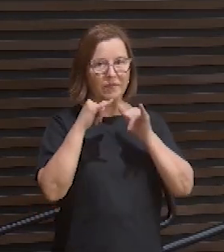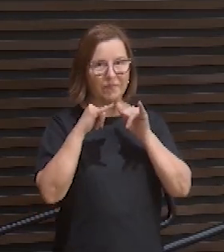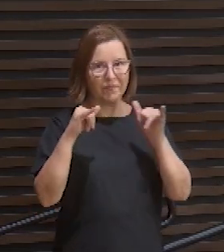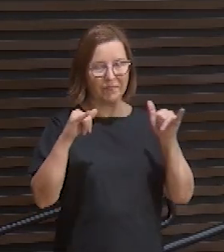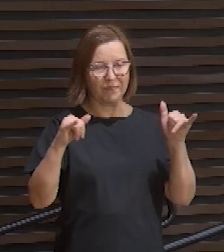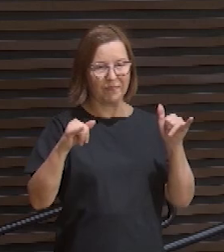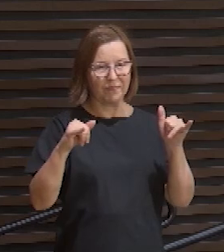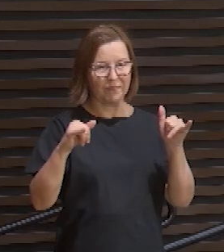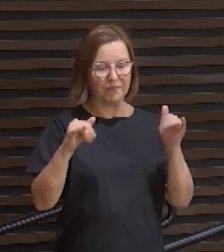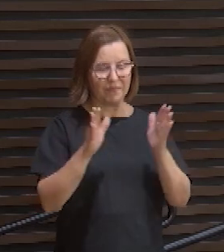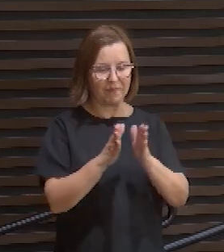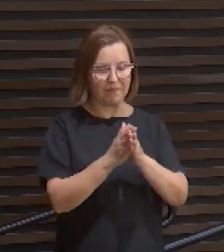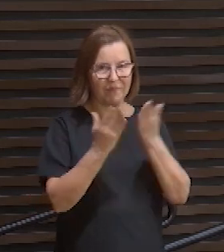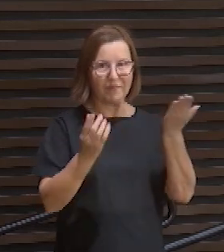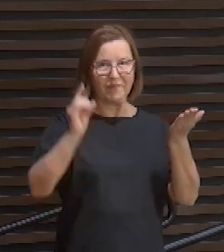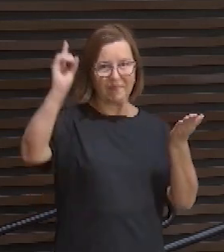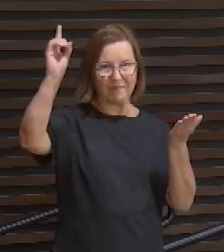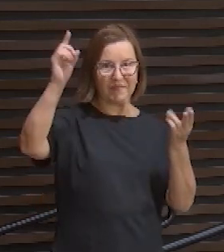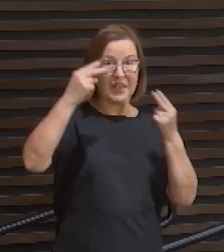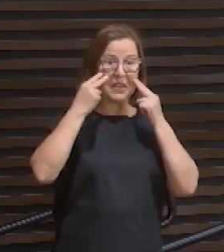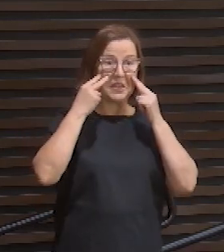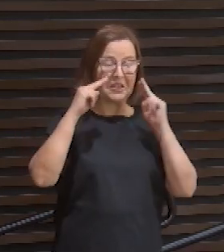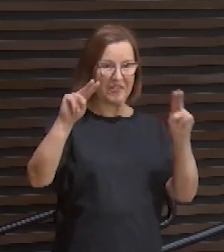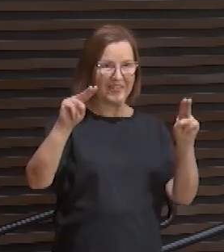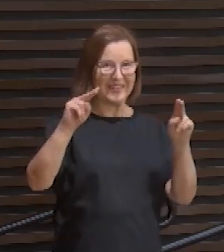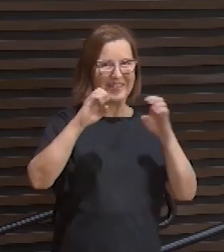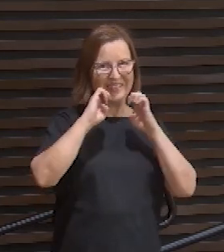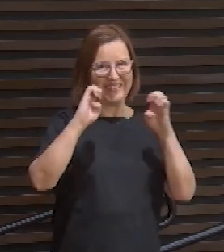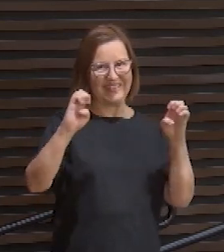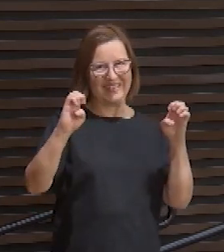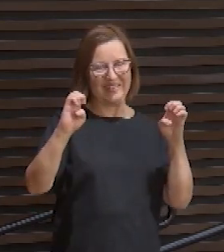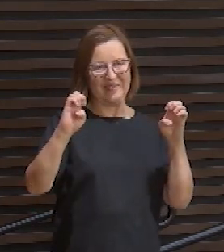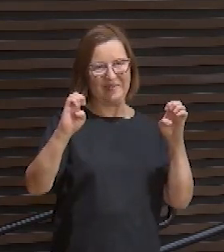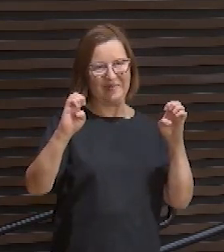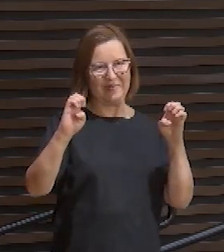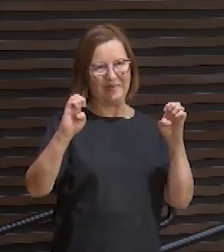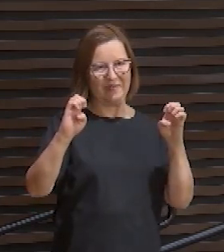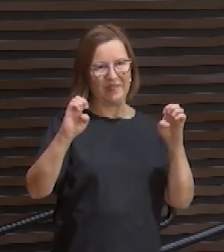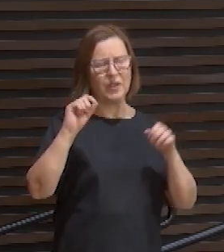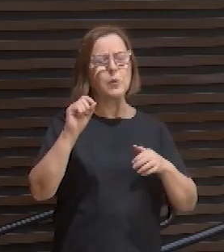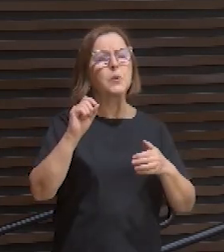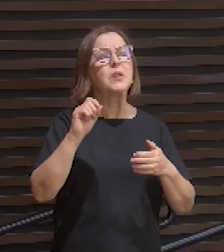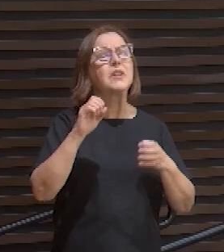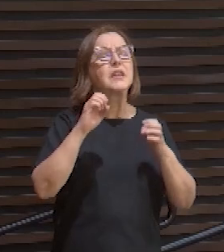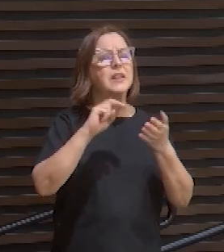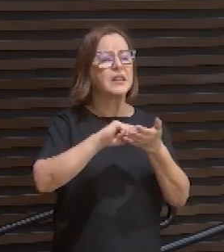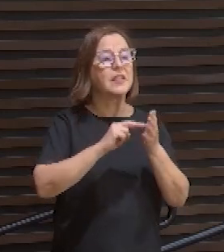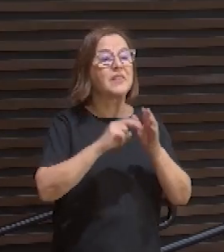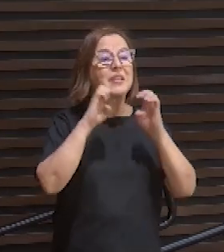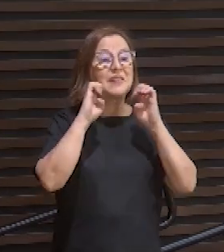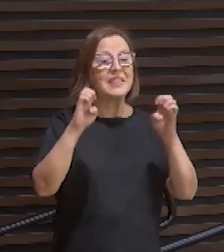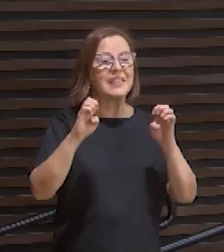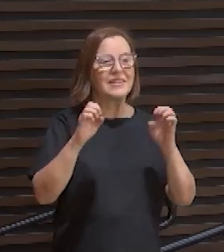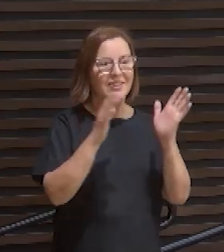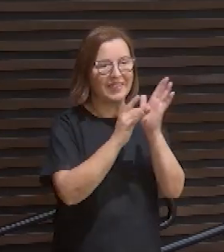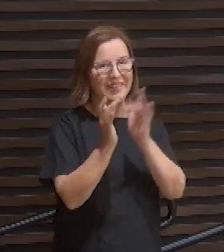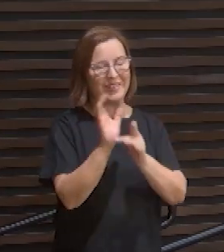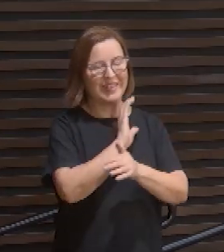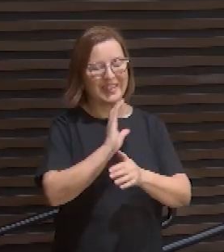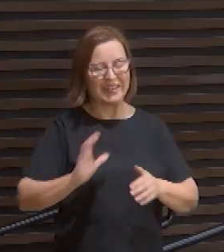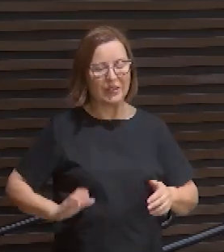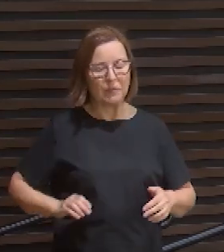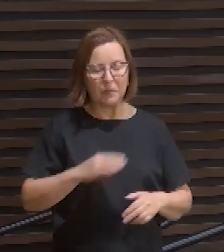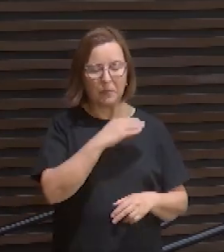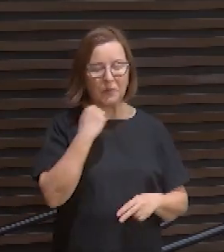que as Escrituras testificam o Evangelho. E o que é o Evangelho? Jesus Cristo morreu pelos